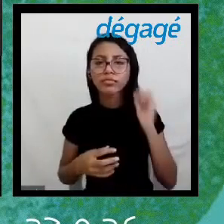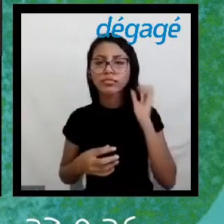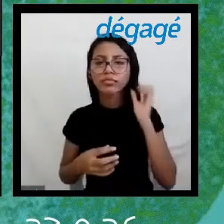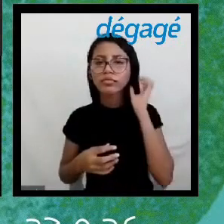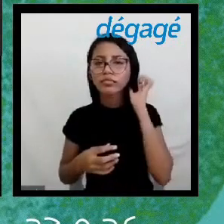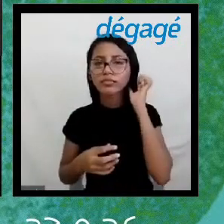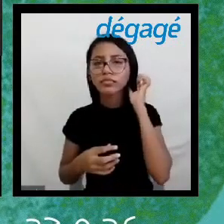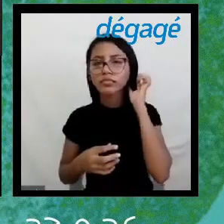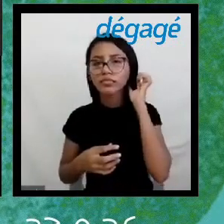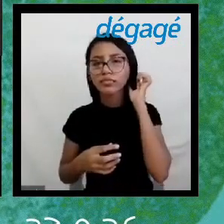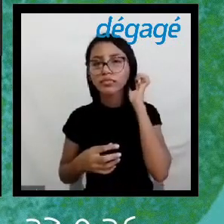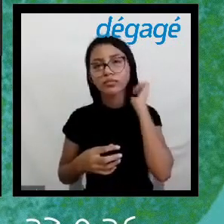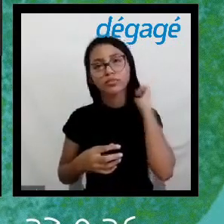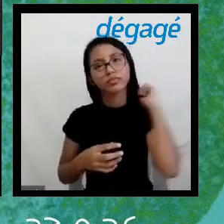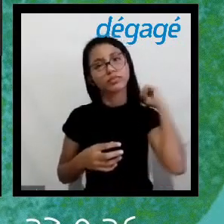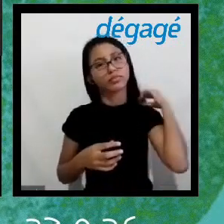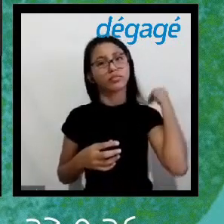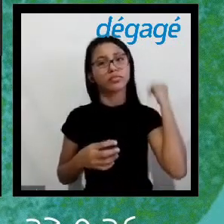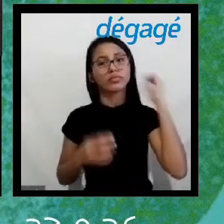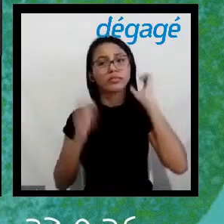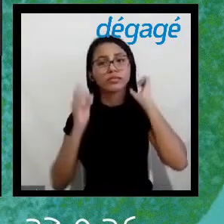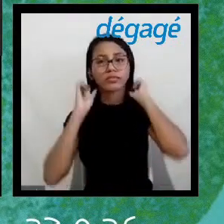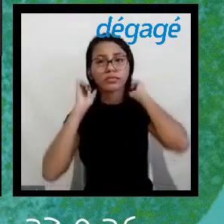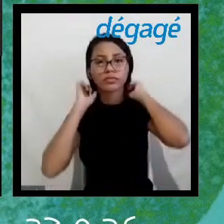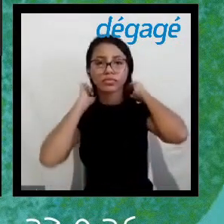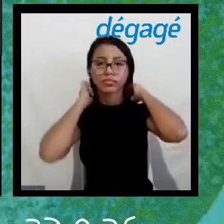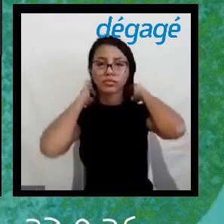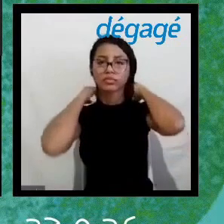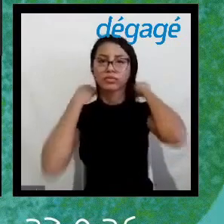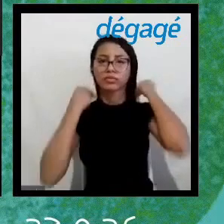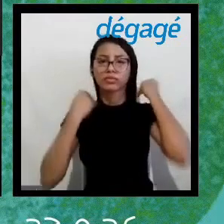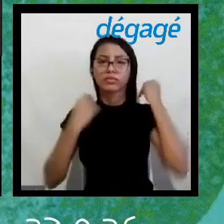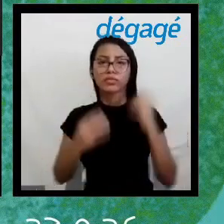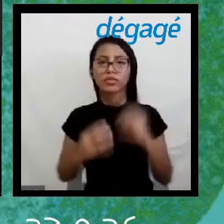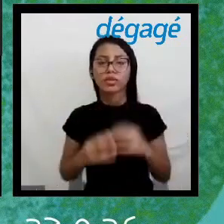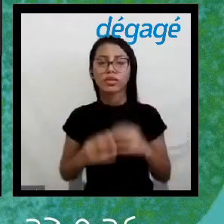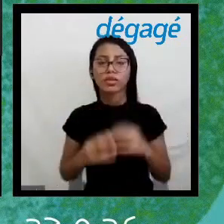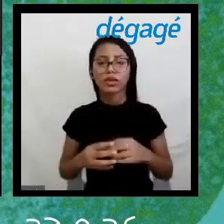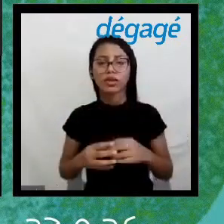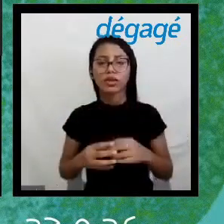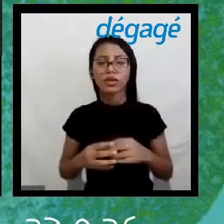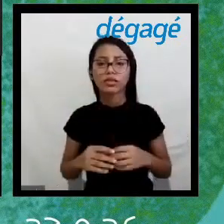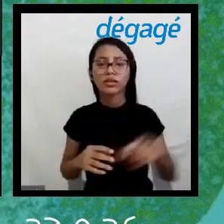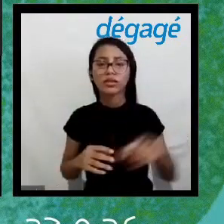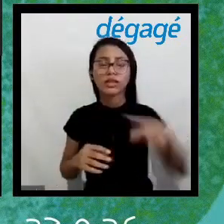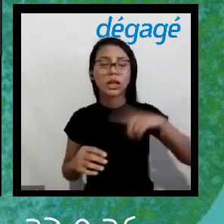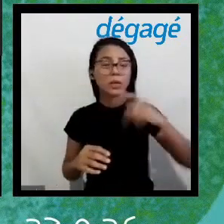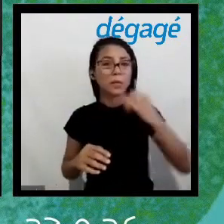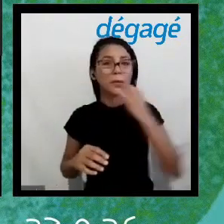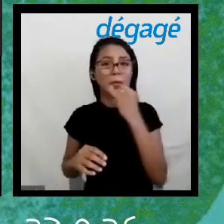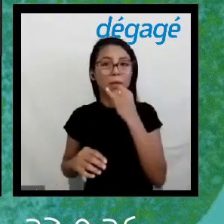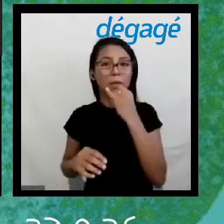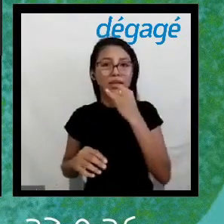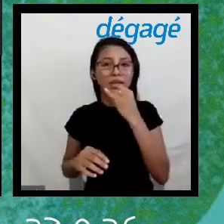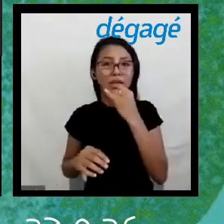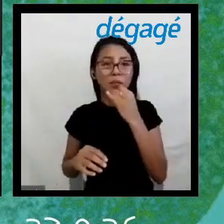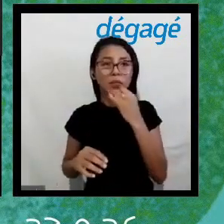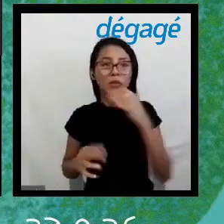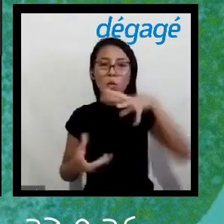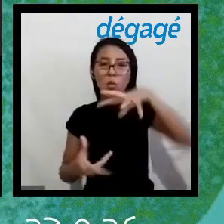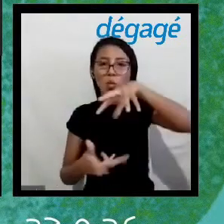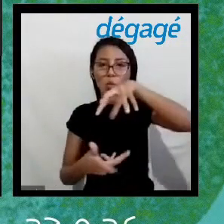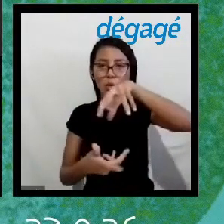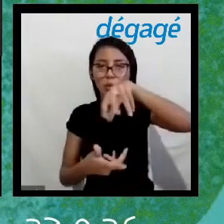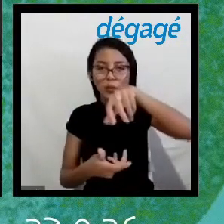sensoriais. Então, onde ele vai, ele lambe tudo, porque ele precisa, para ele se sentir relacionado com o mundo, ele precisa lamber a mesa, lamber a